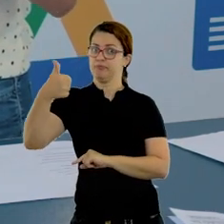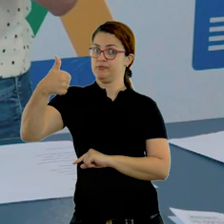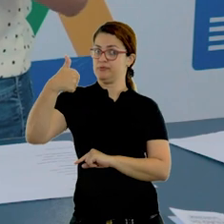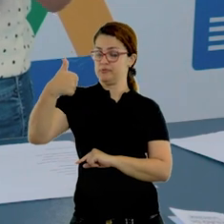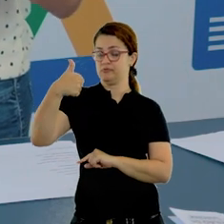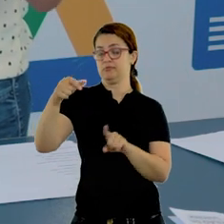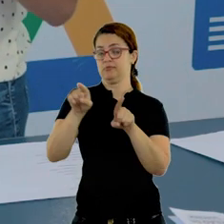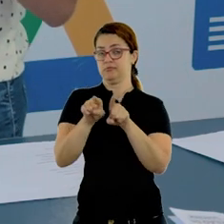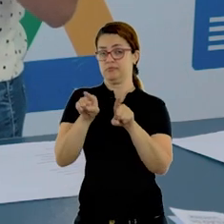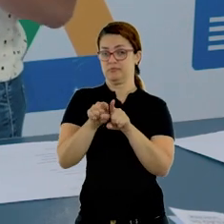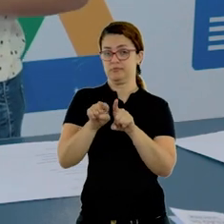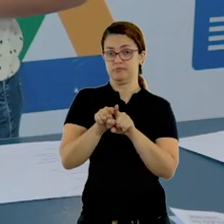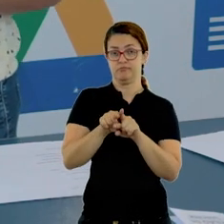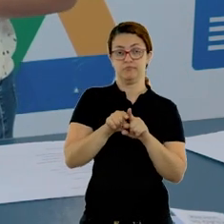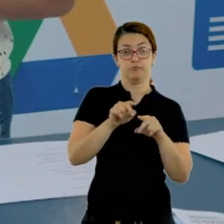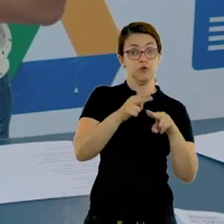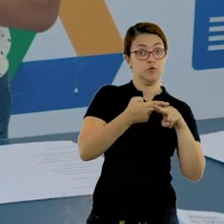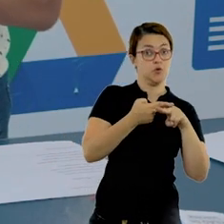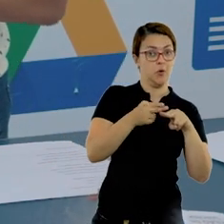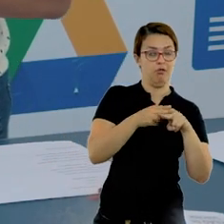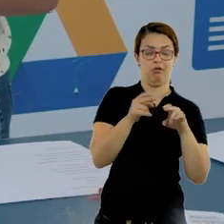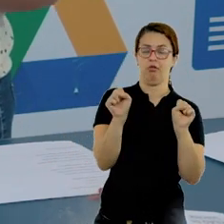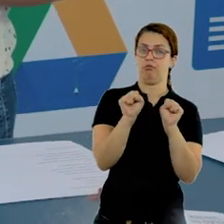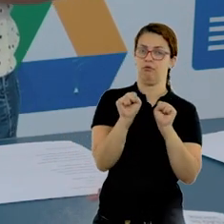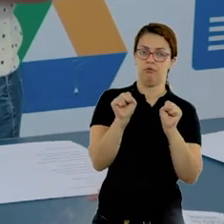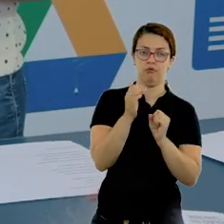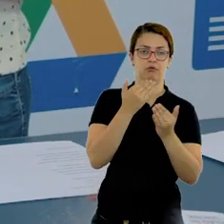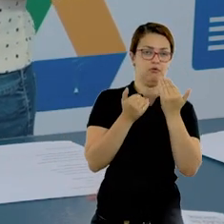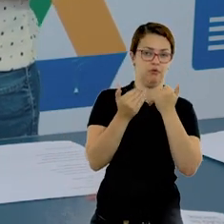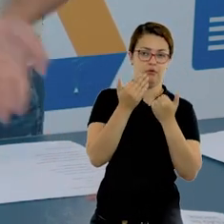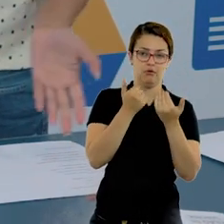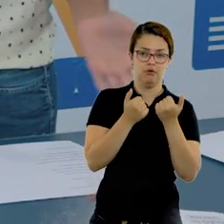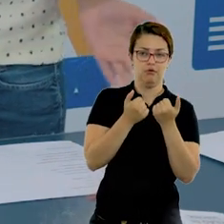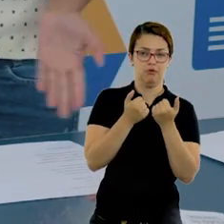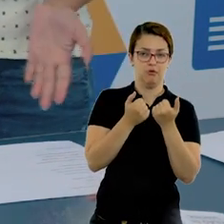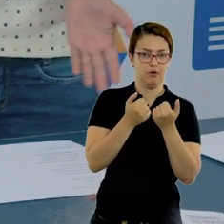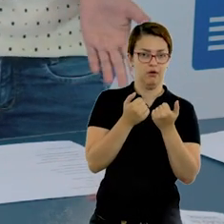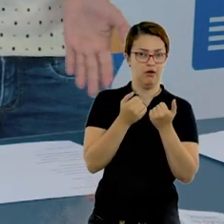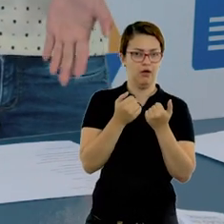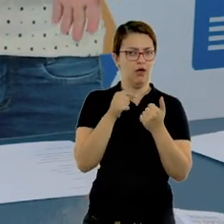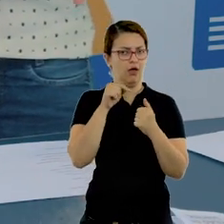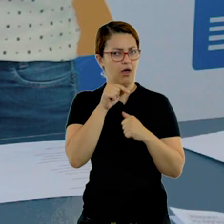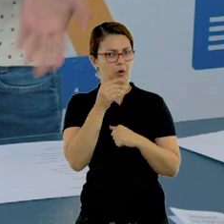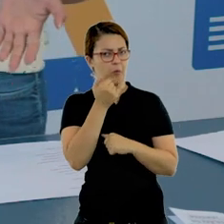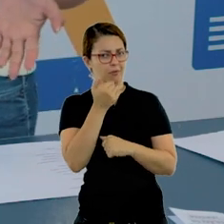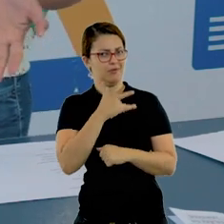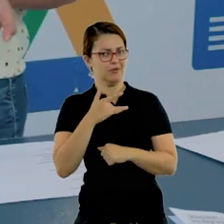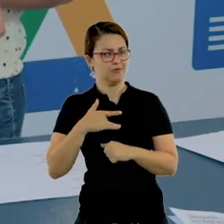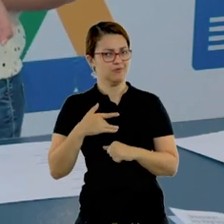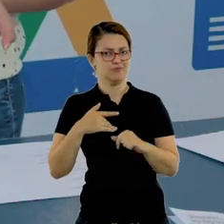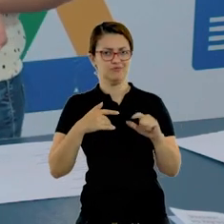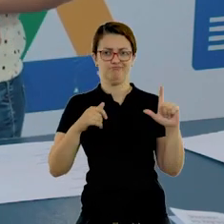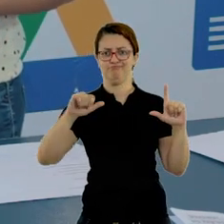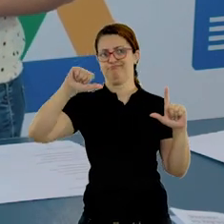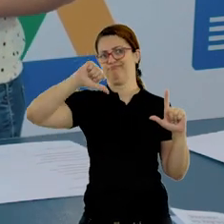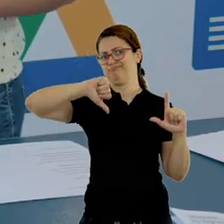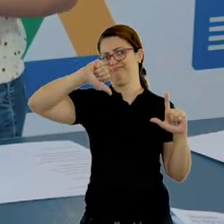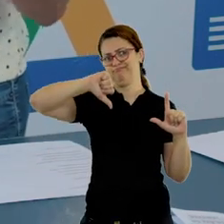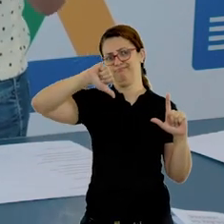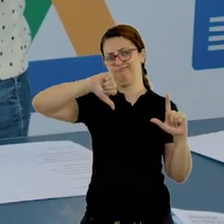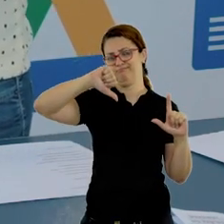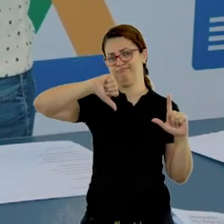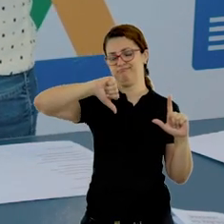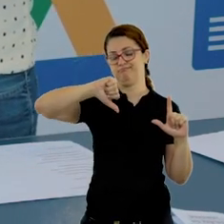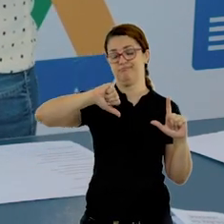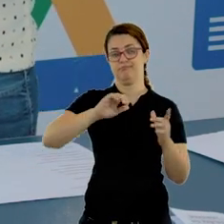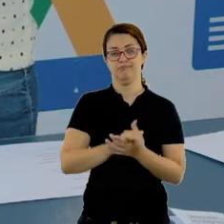dele também vai ser um emoji positivo, ok? Chocolate. Eu adoro comer chocolate, mas chocolate é um alimento saudável? Não.